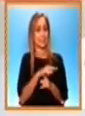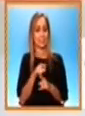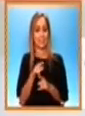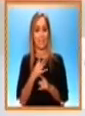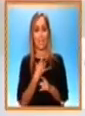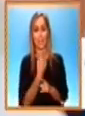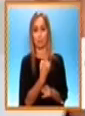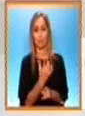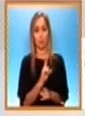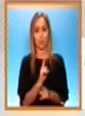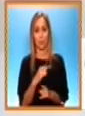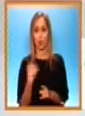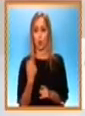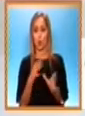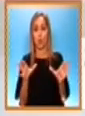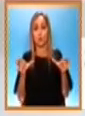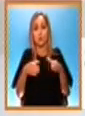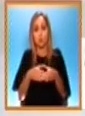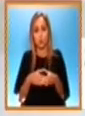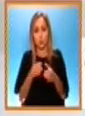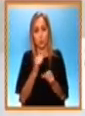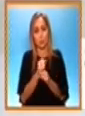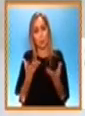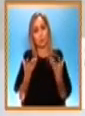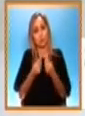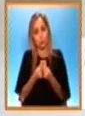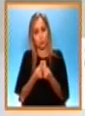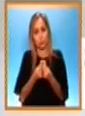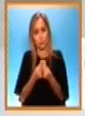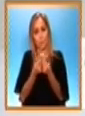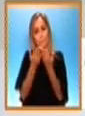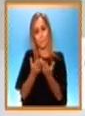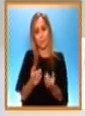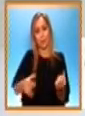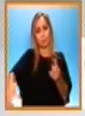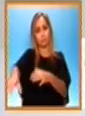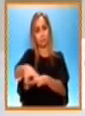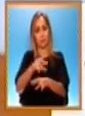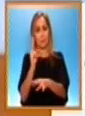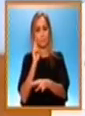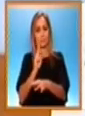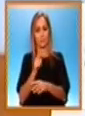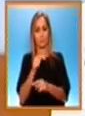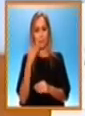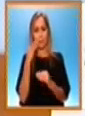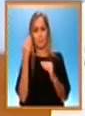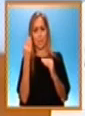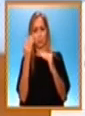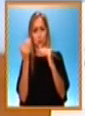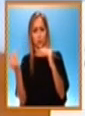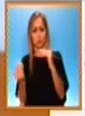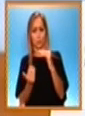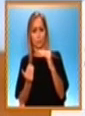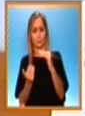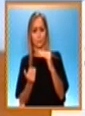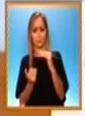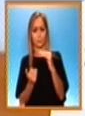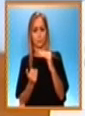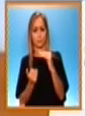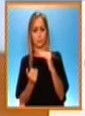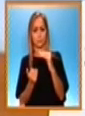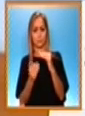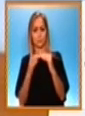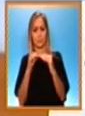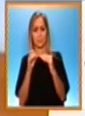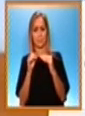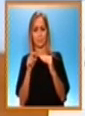ser individual, nós todos estamos juntos ali para dar um trabalho às pessoas. Exatamente. Agora, vocês são ainda mais novos do que eles, não é? Portanto, os